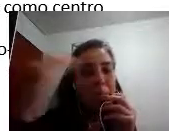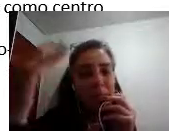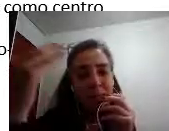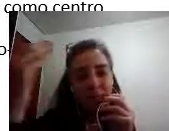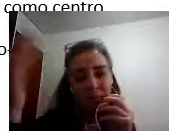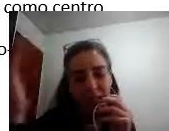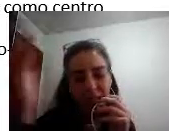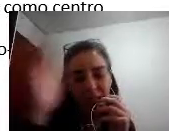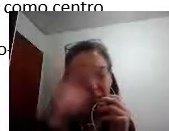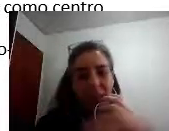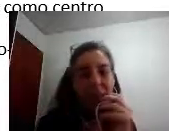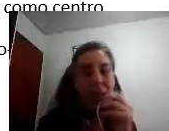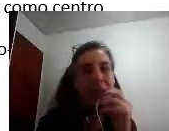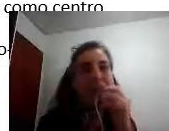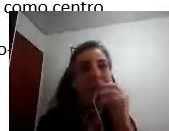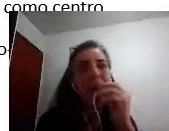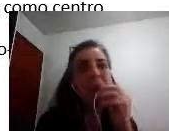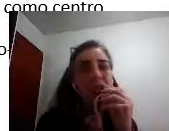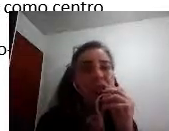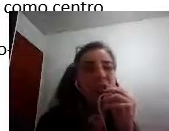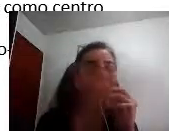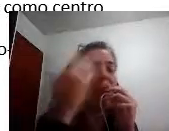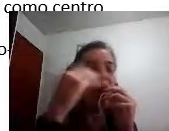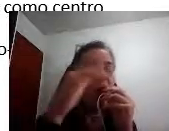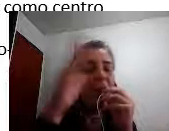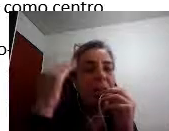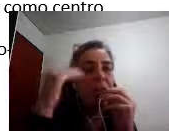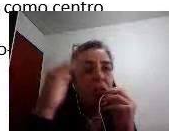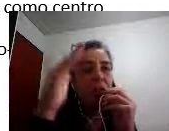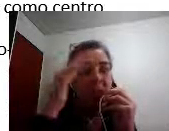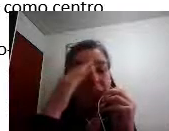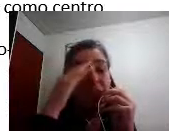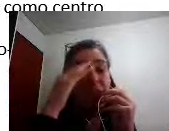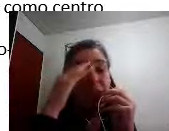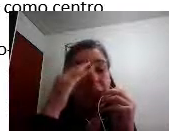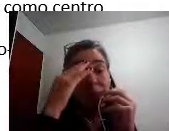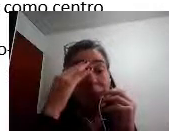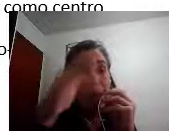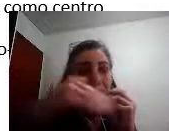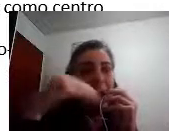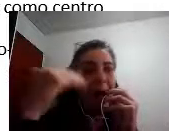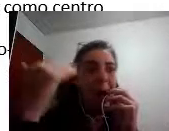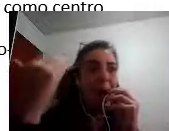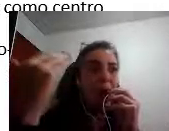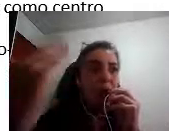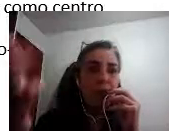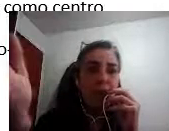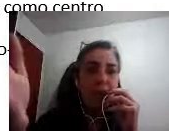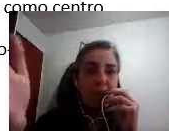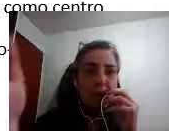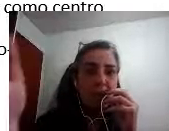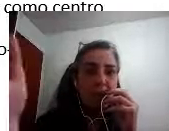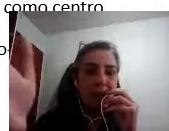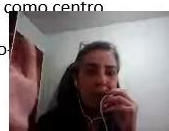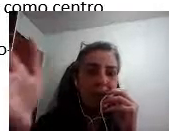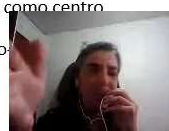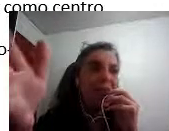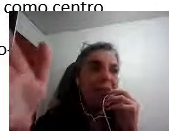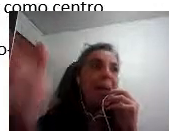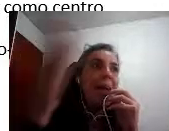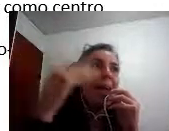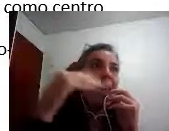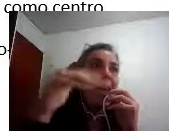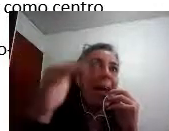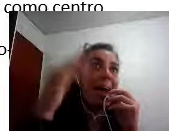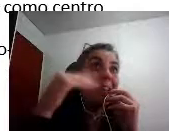e pela ciência, né? A gente recorda aí das outras aulas que quando vem esse período da